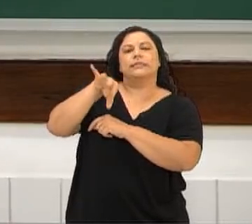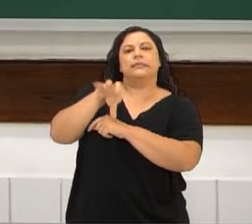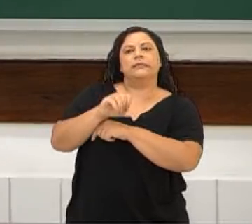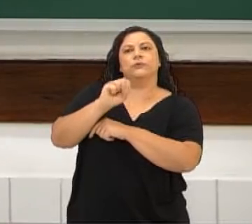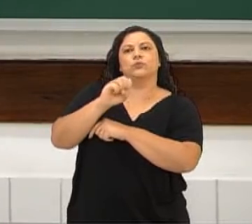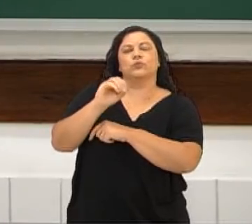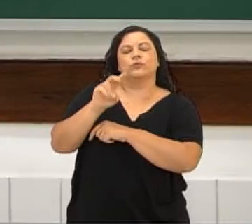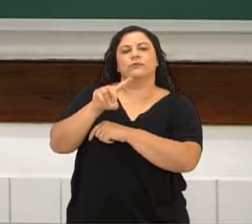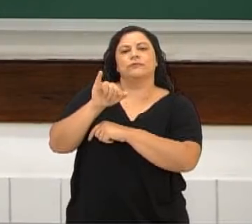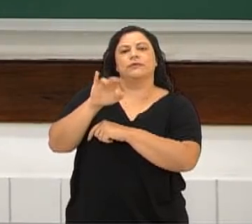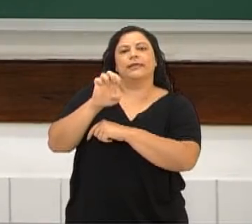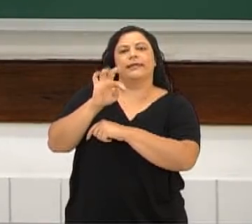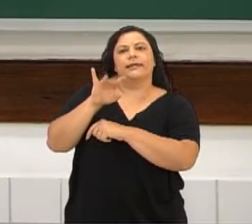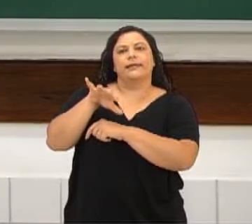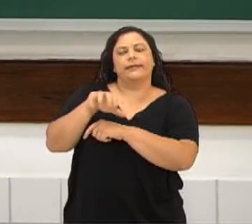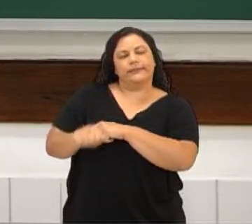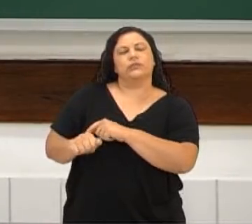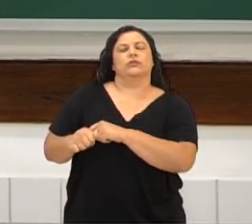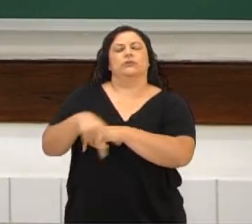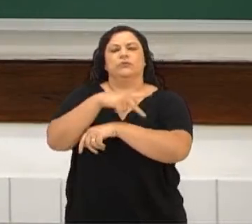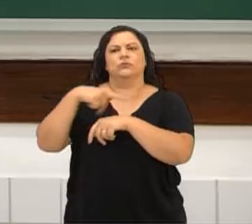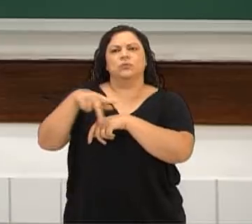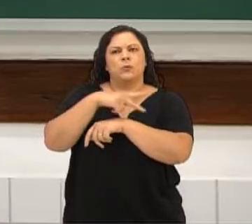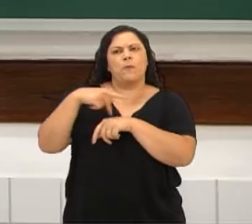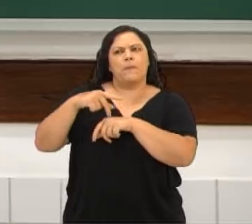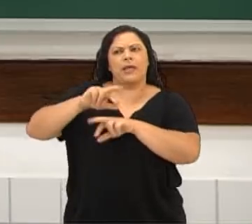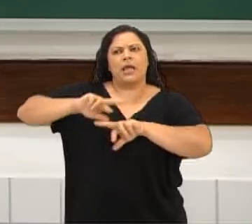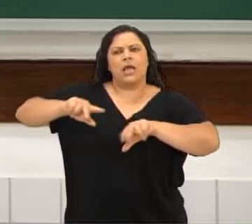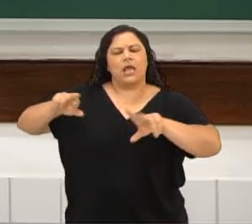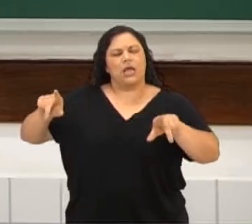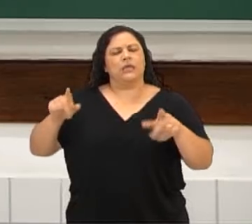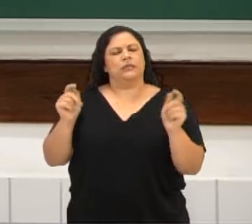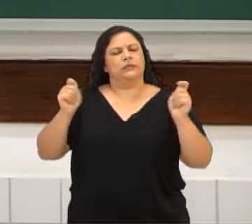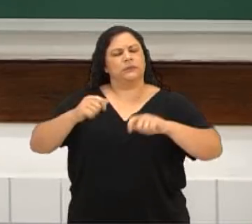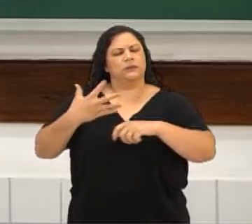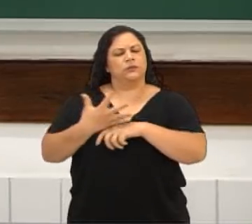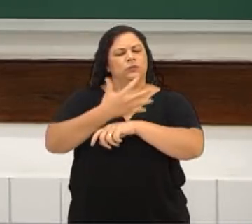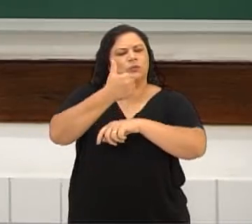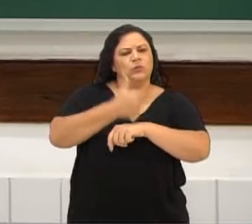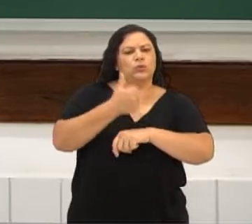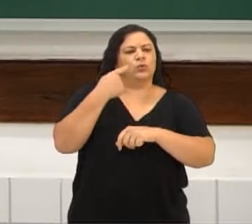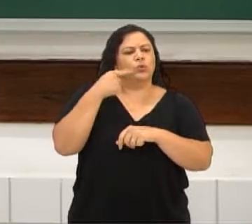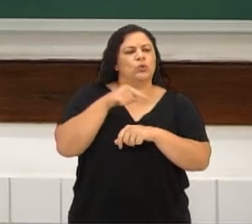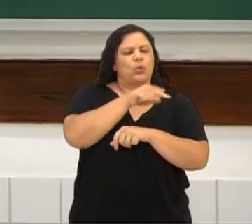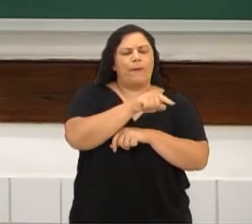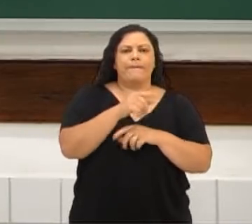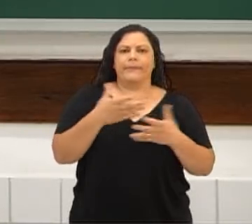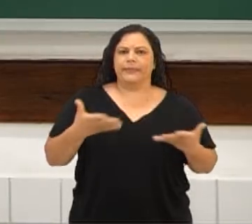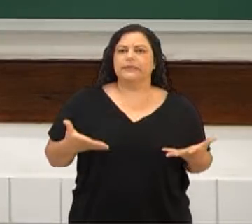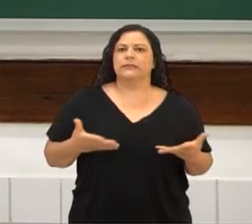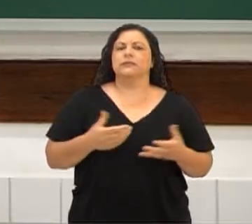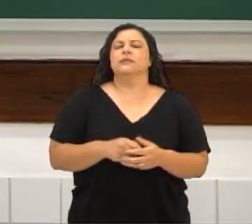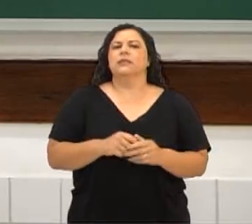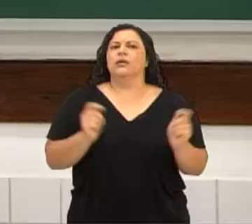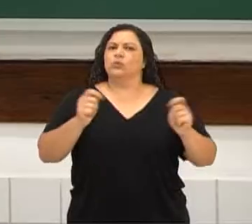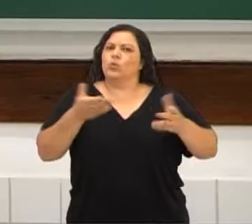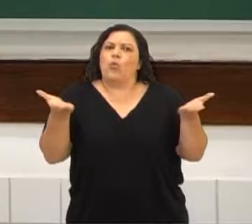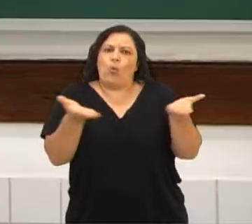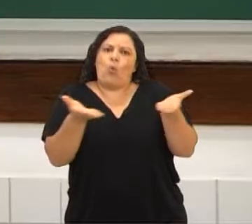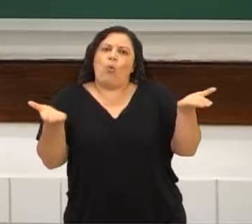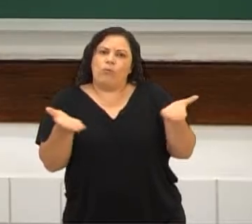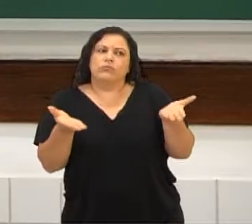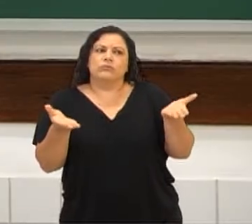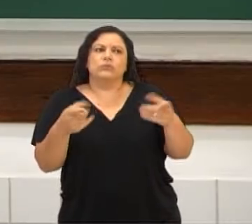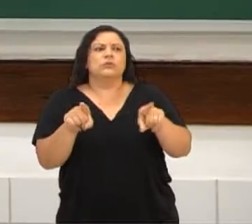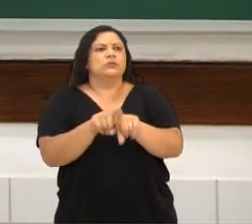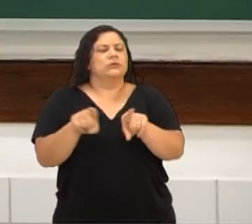europeu, alguns países da Ásia Central, que foram dominadas pela União Soviética, né? E estão hoje também